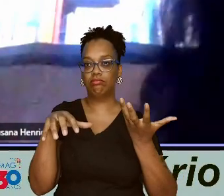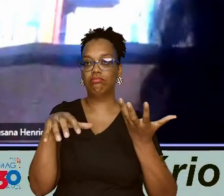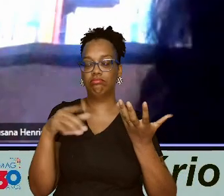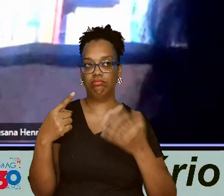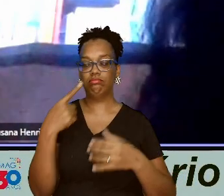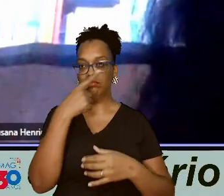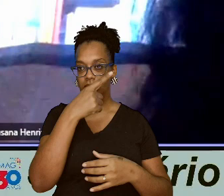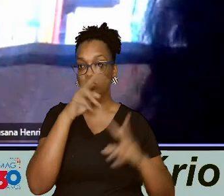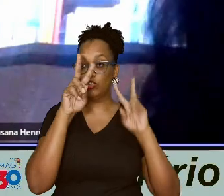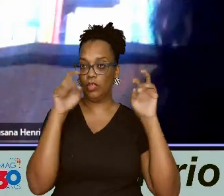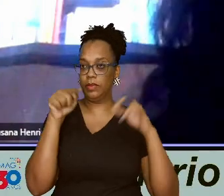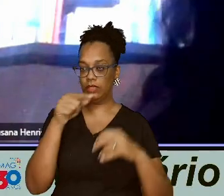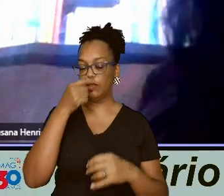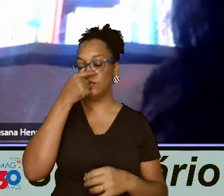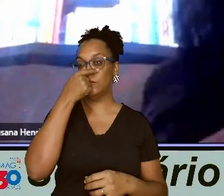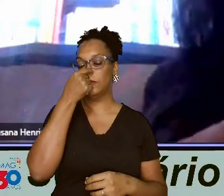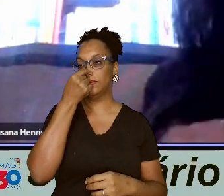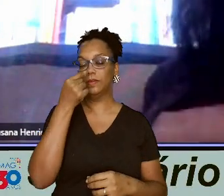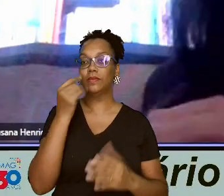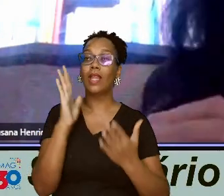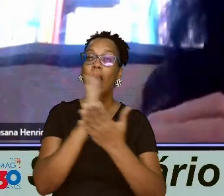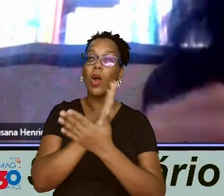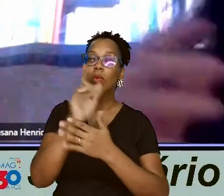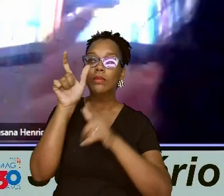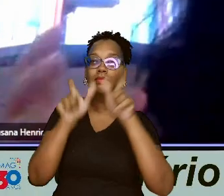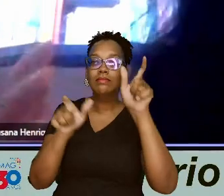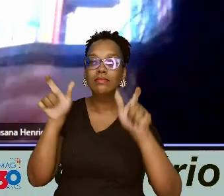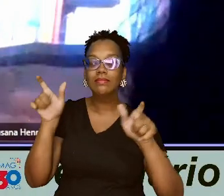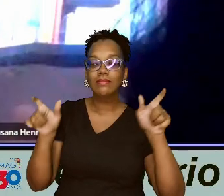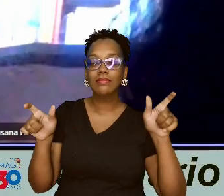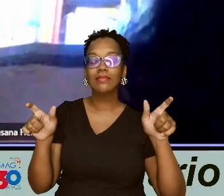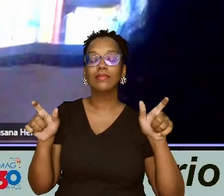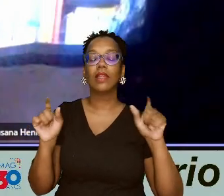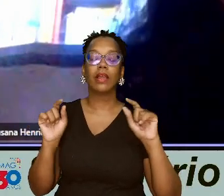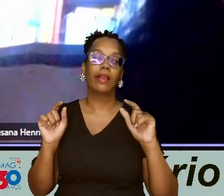e determinados atores que...